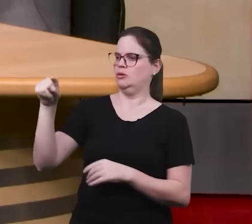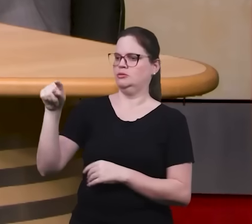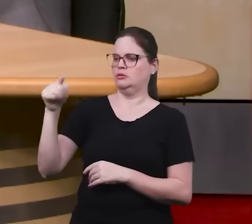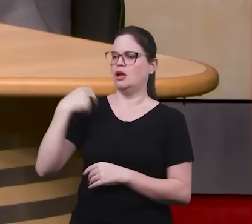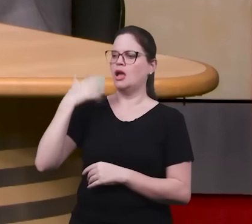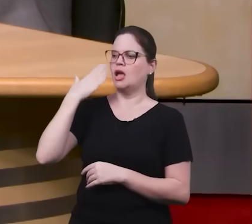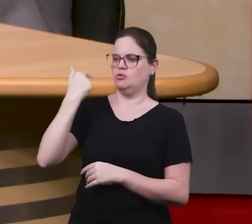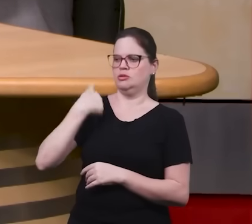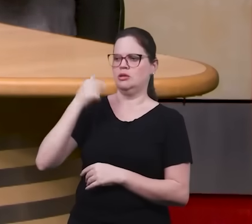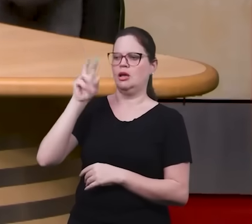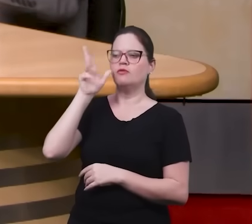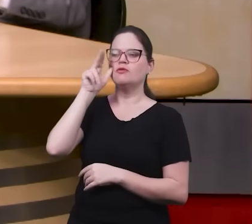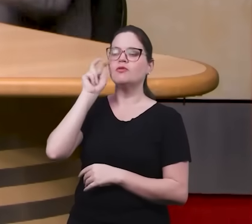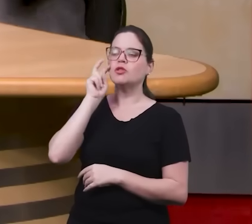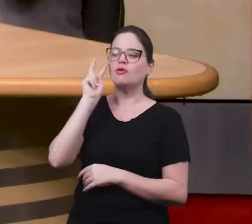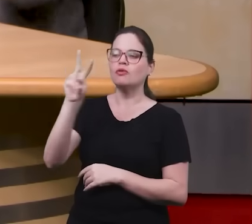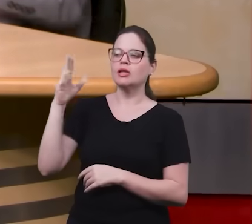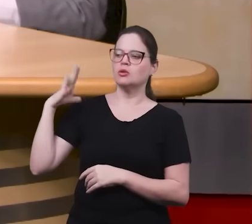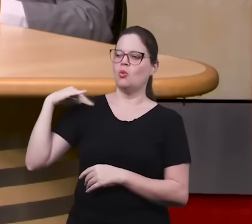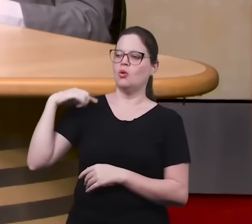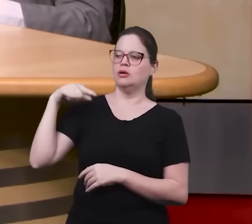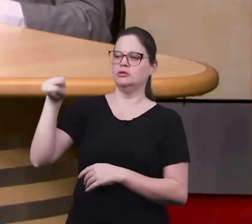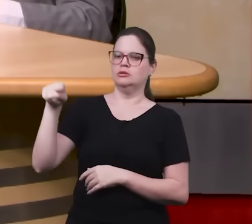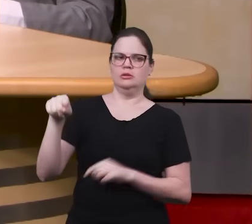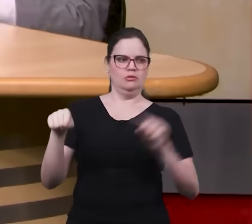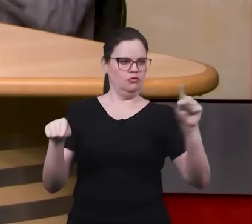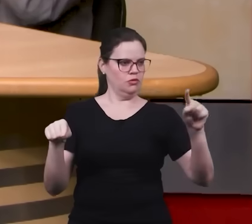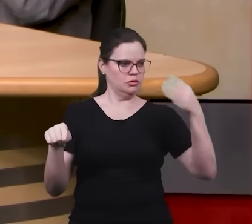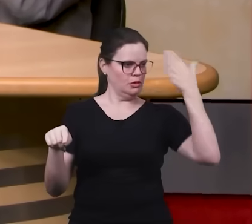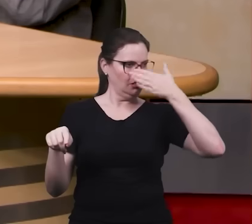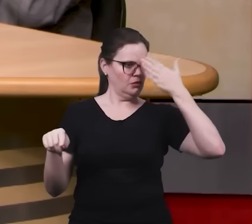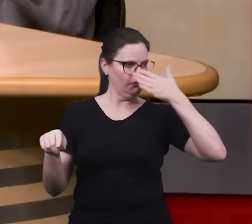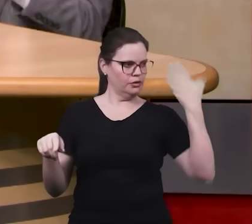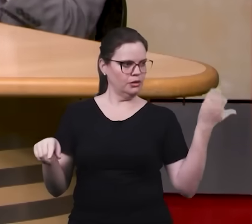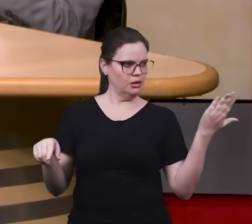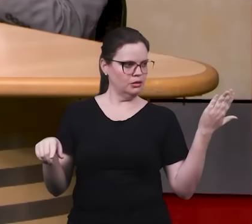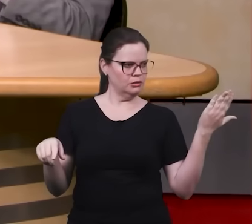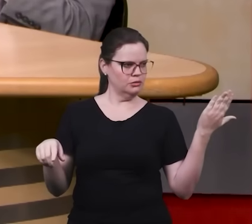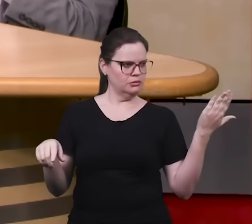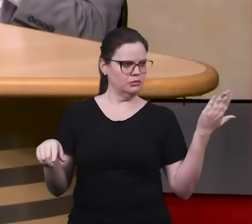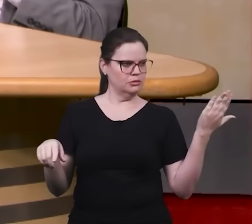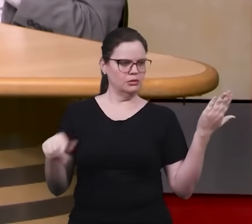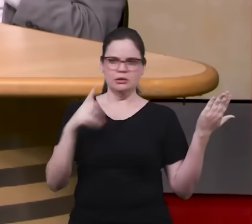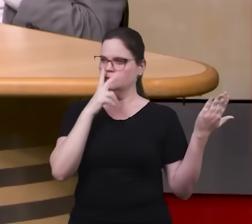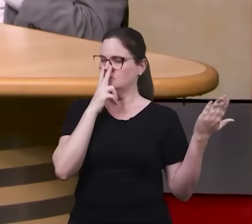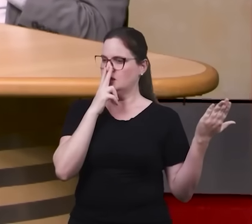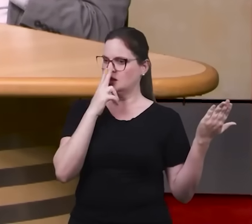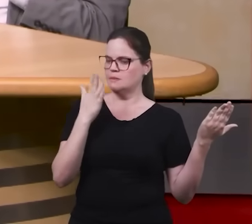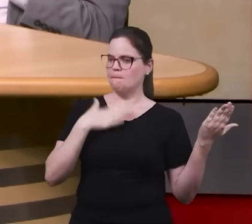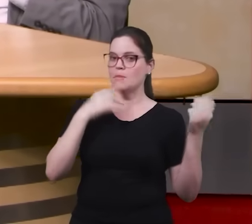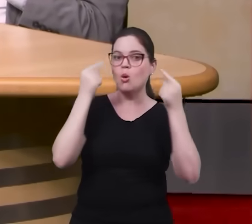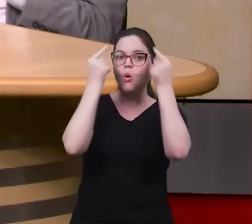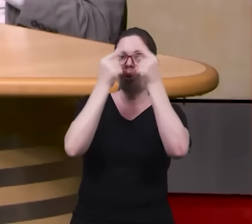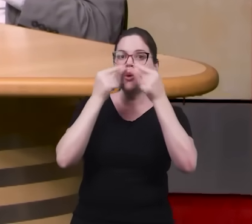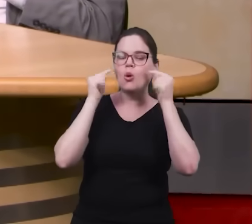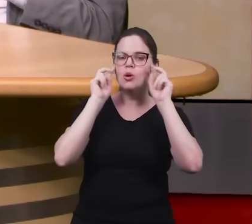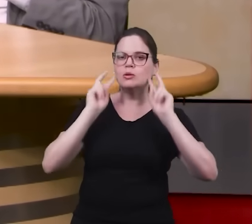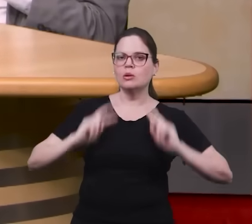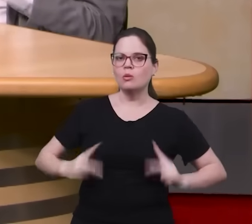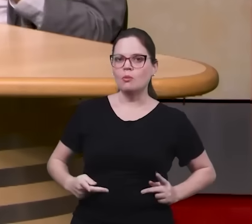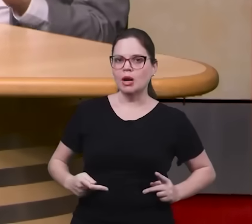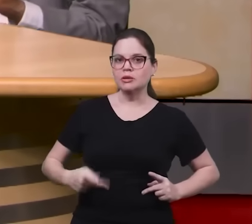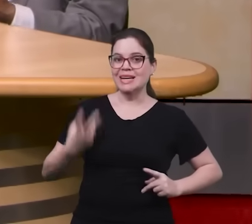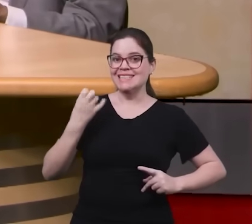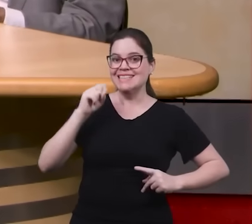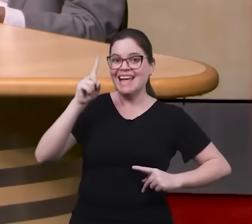sei que o anjo está ali e tal, mas eu estou vendo o anjo, mas ele não está. Então, se fosse para a captação do meu olho humano, o que ele